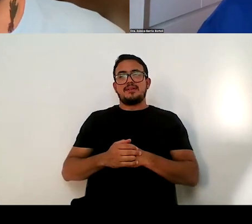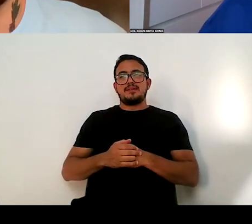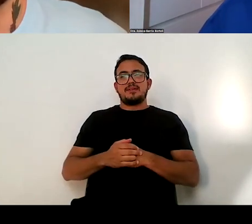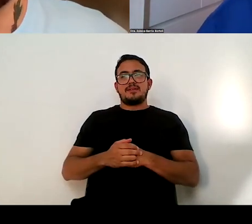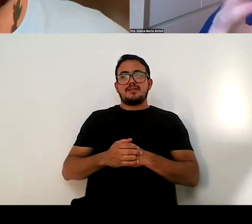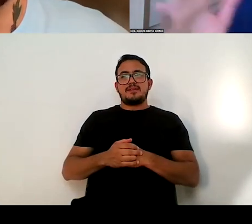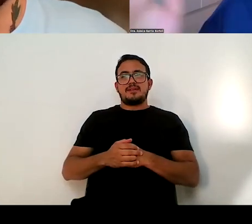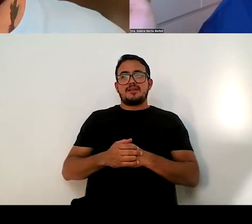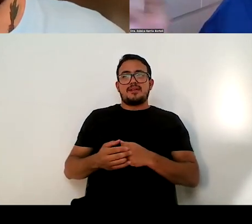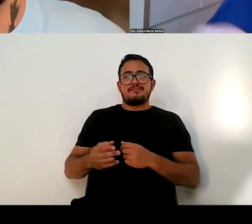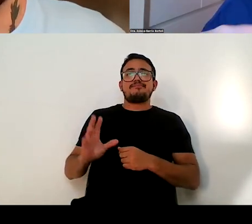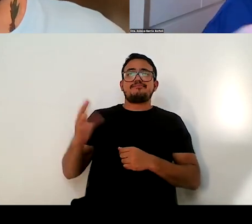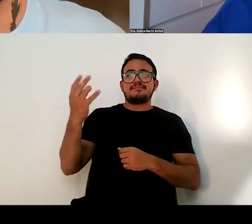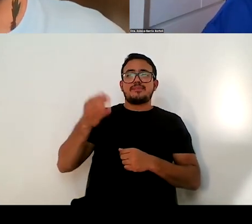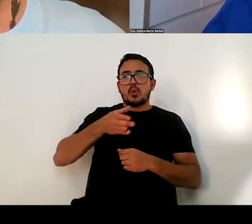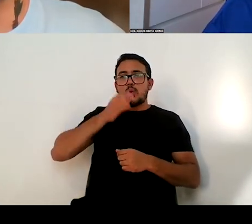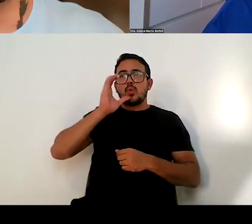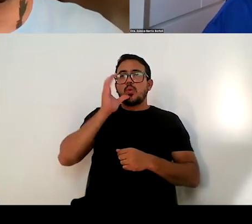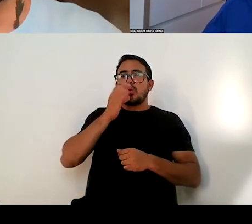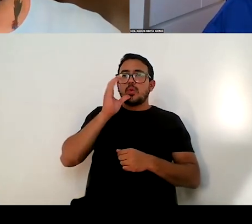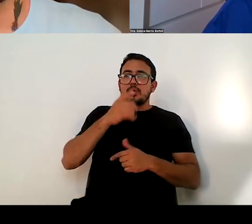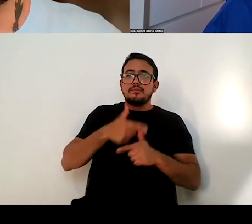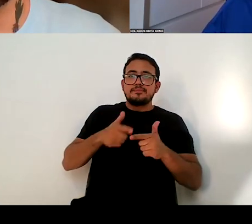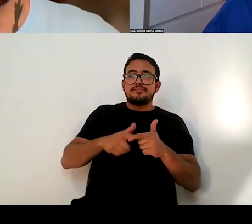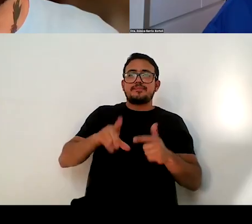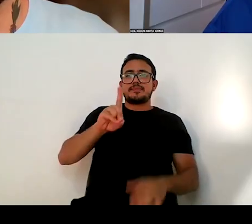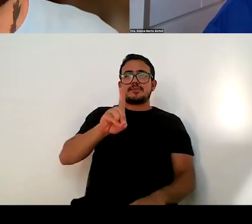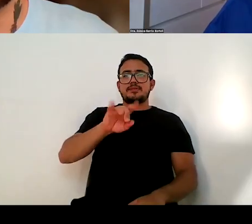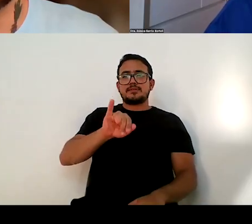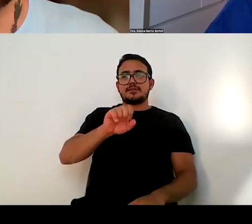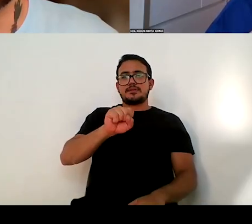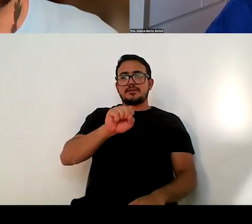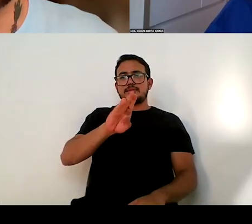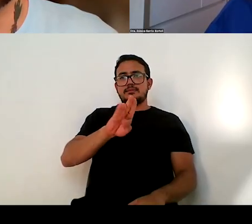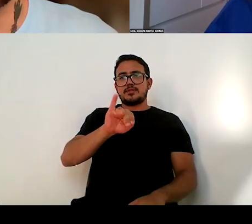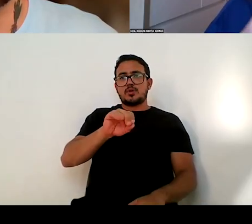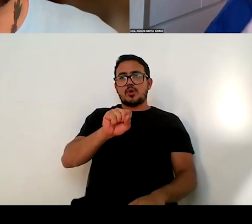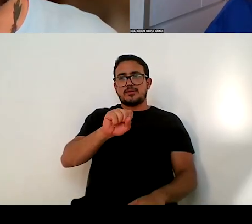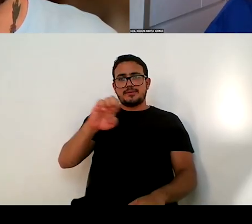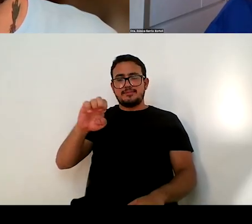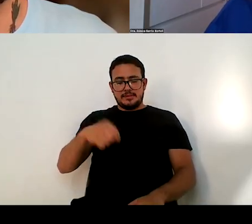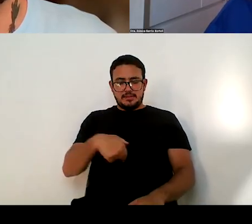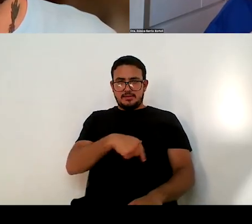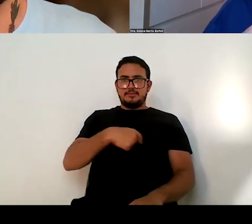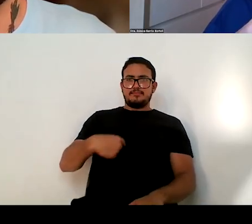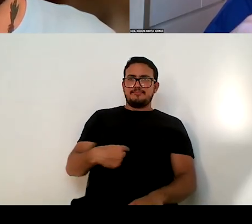E o que que é a desbiose que eu falei, né? A desbiose é a mudança de uma flora intestinal normal para uma forma,